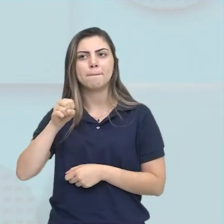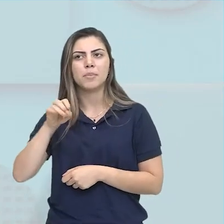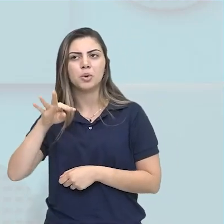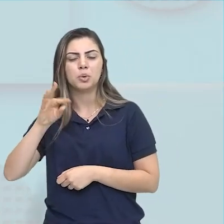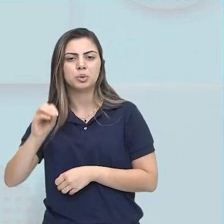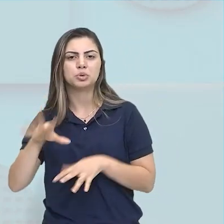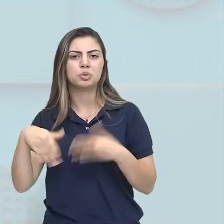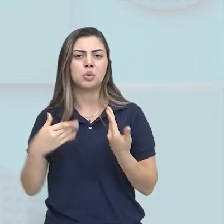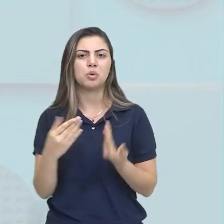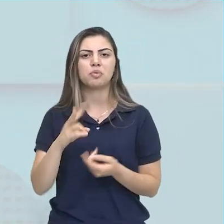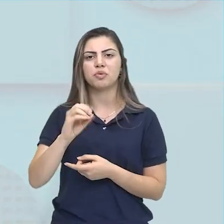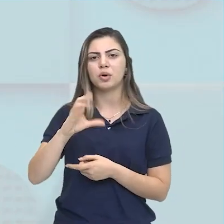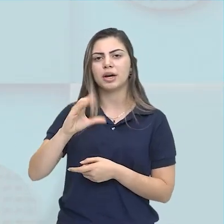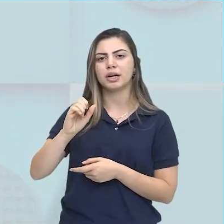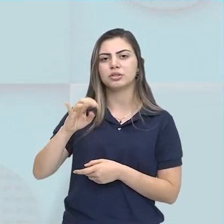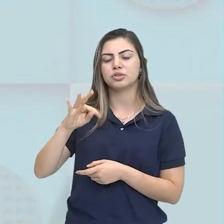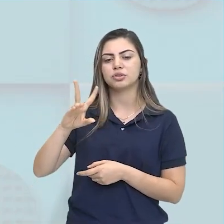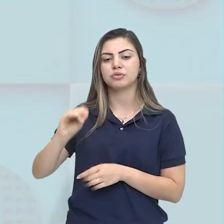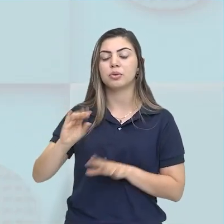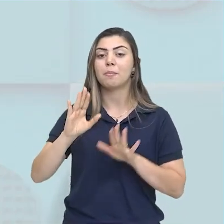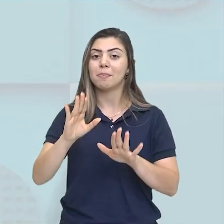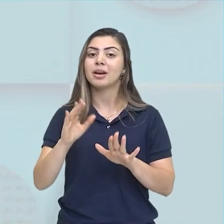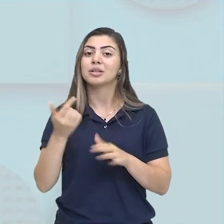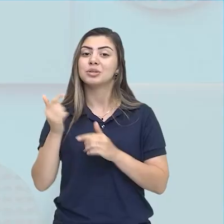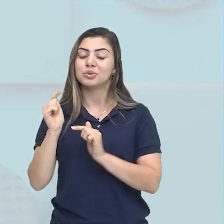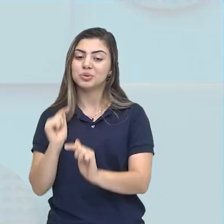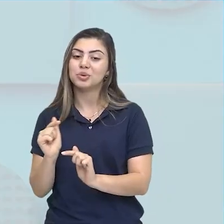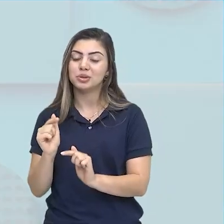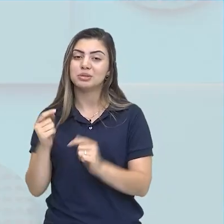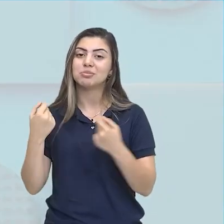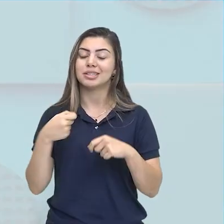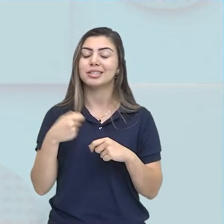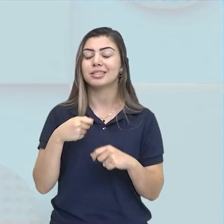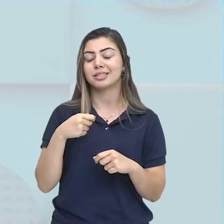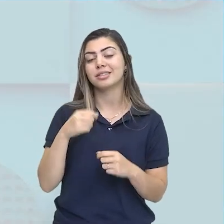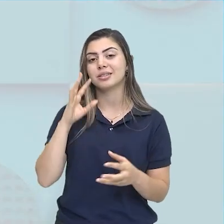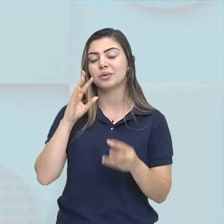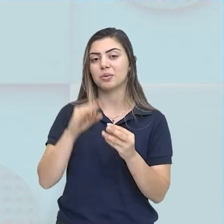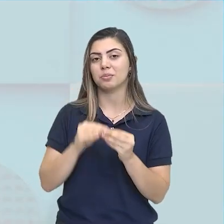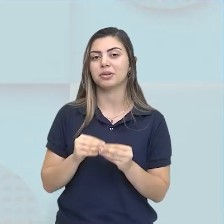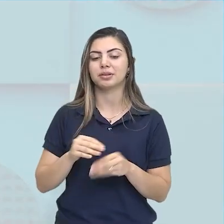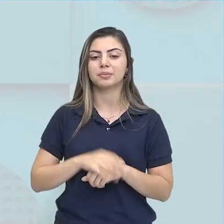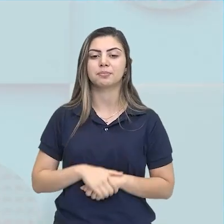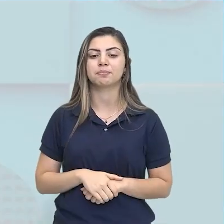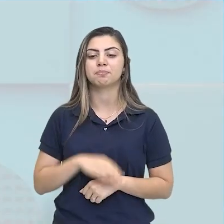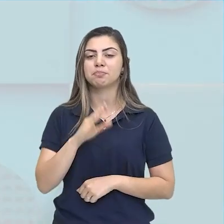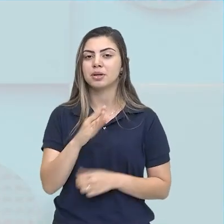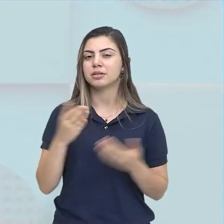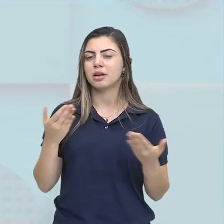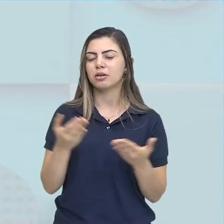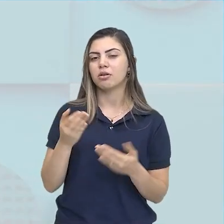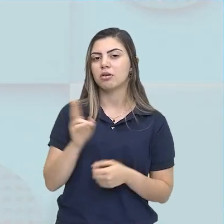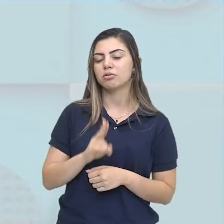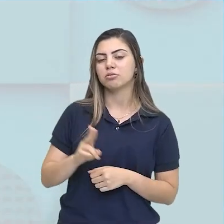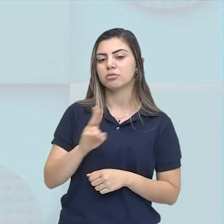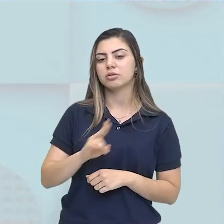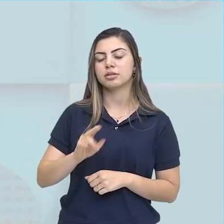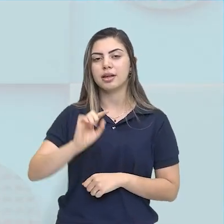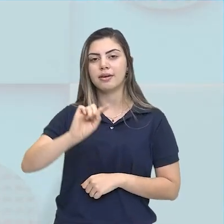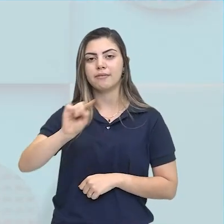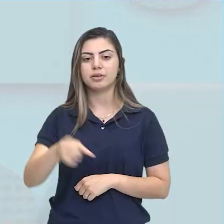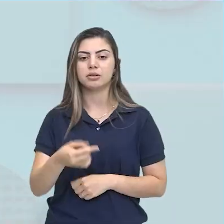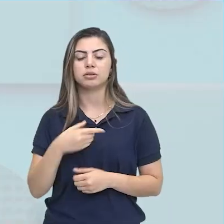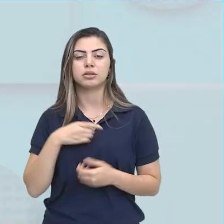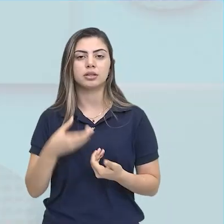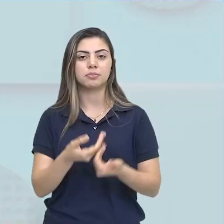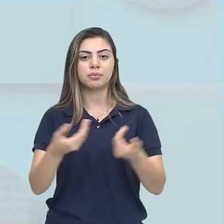demais, todas estas aqui, eu preciso conhecer a análise sintática. Então, vamos ver a regra de uso da vírgula para separar